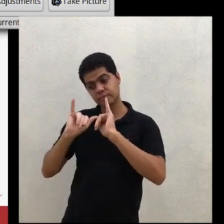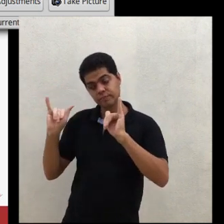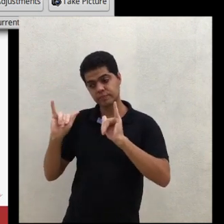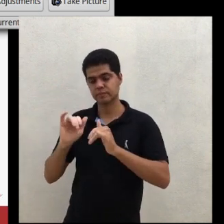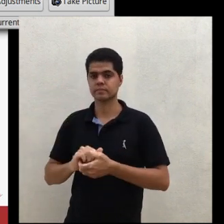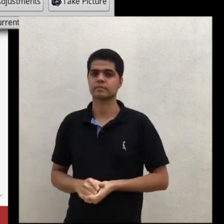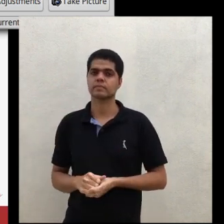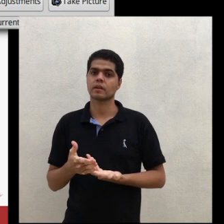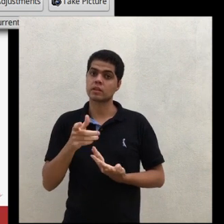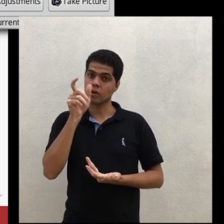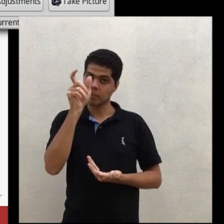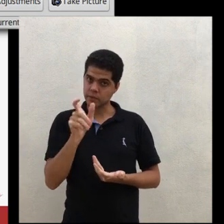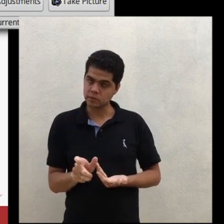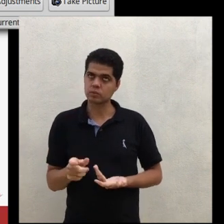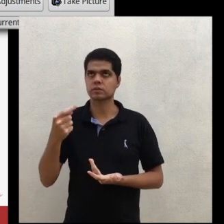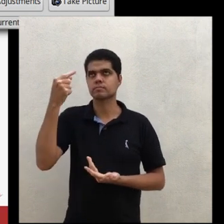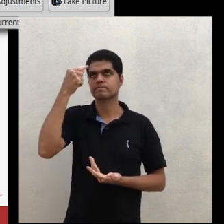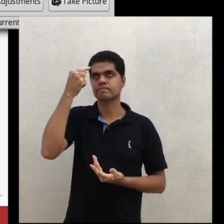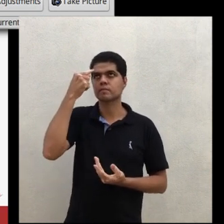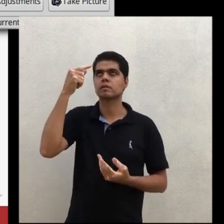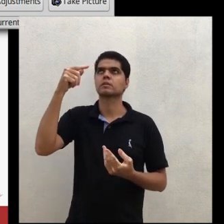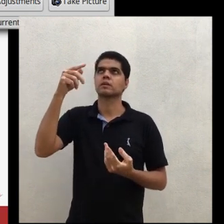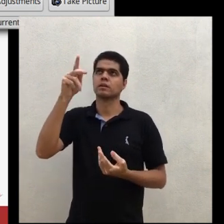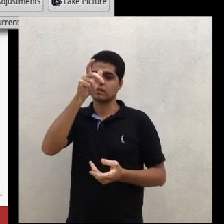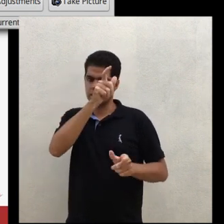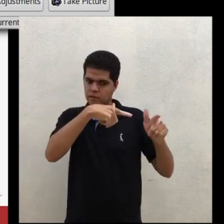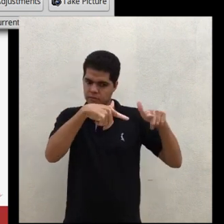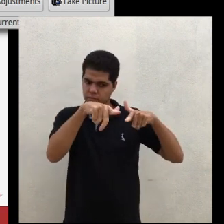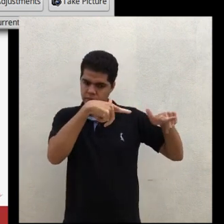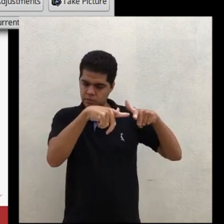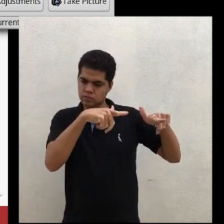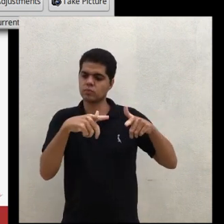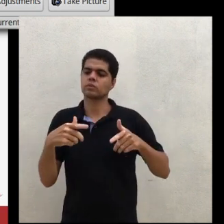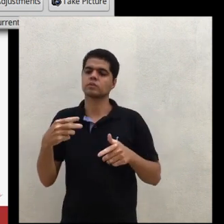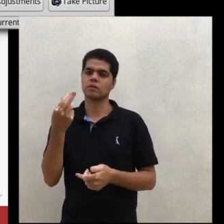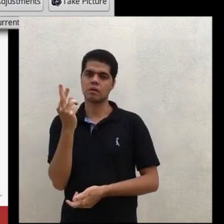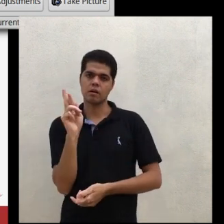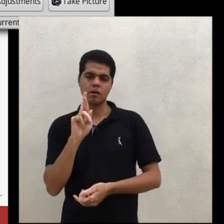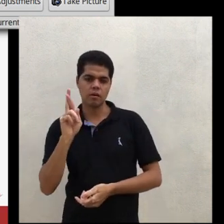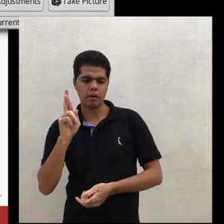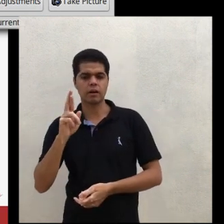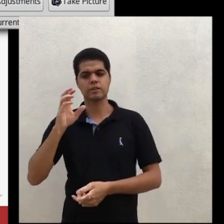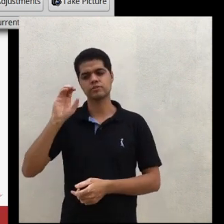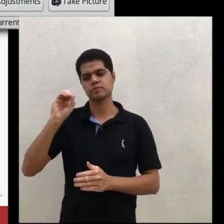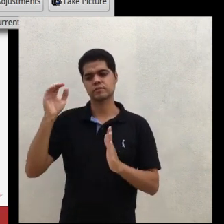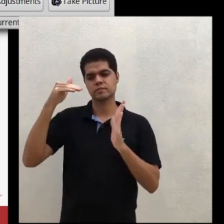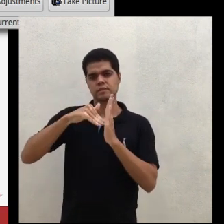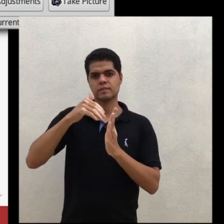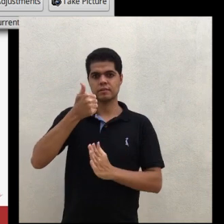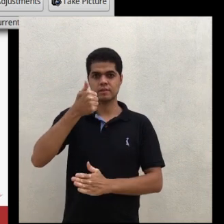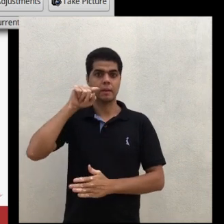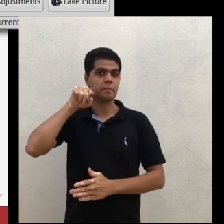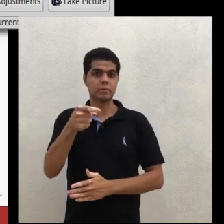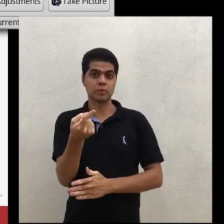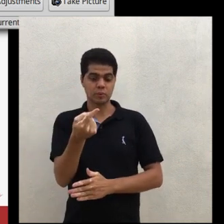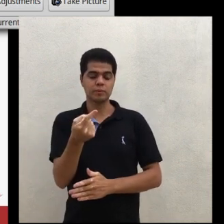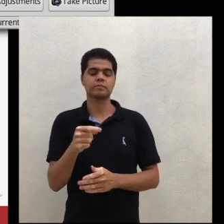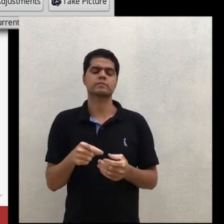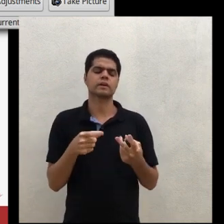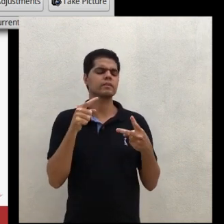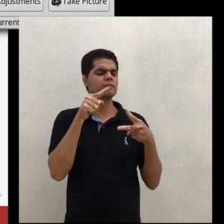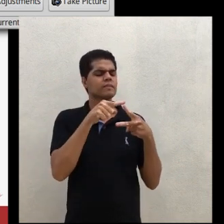R$1.000, tomando como base o tempo de experiência em anos e o tempo de